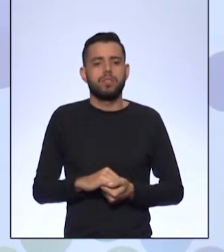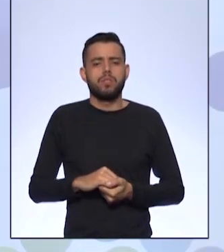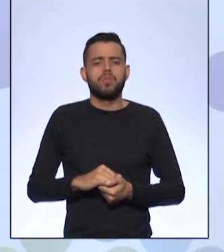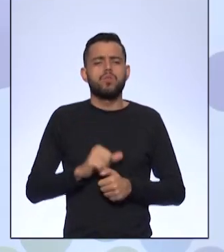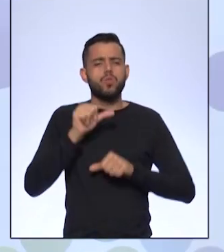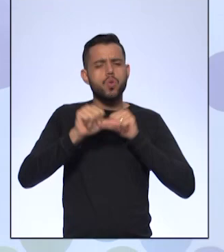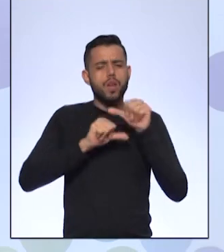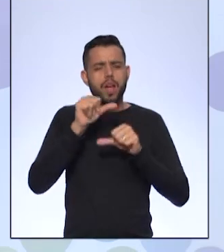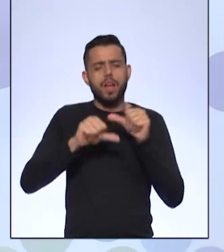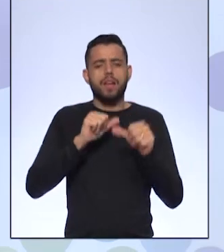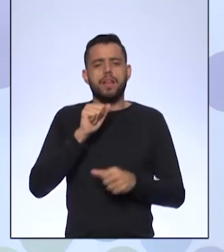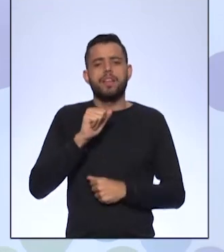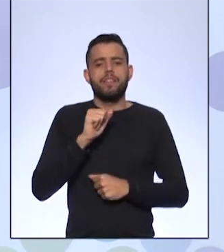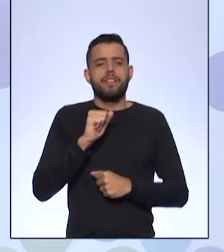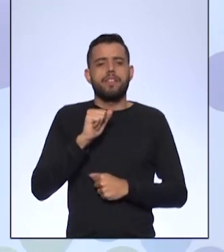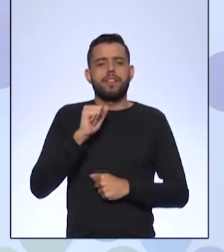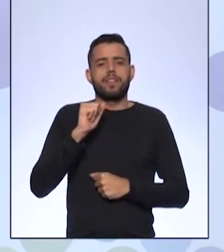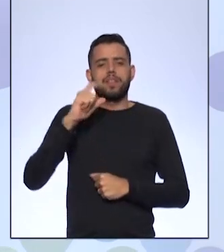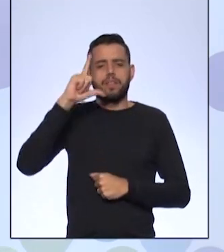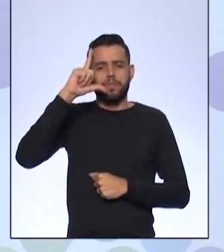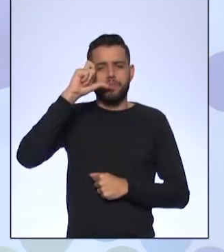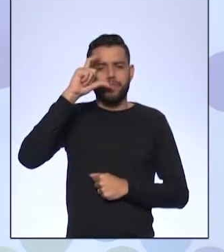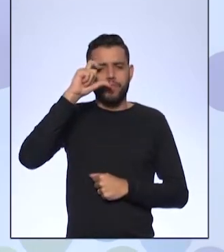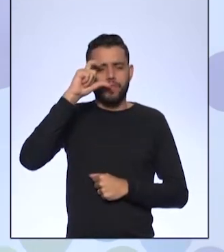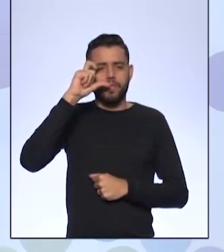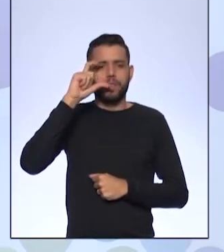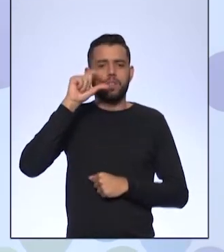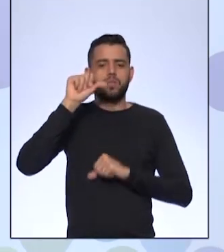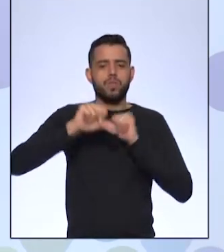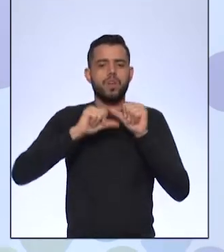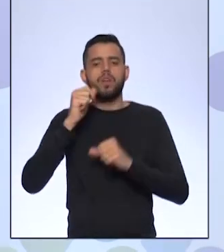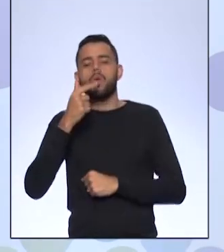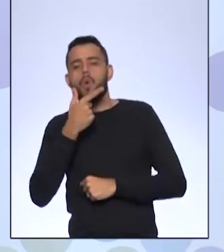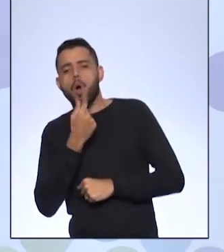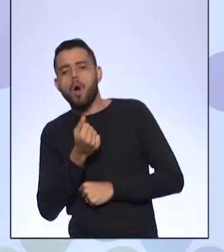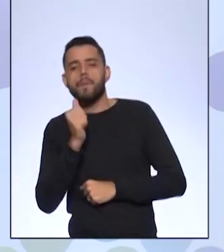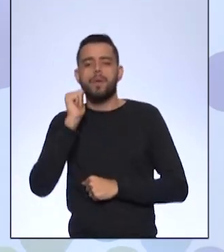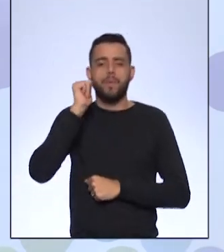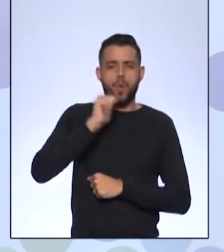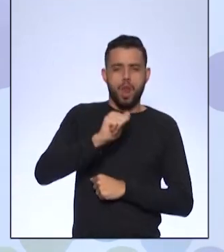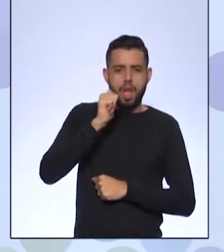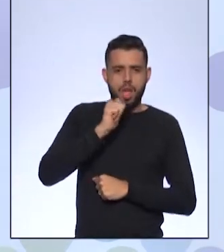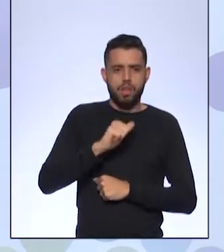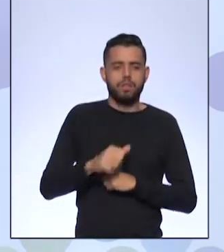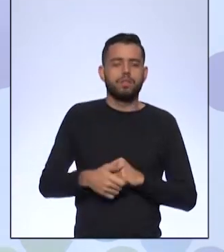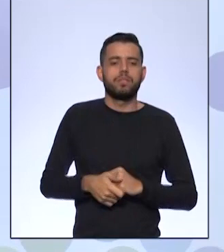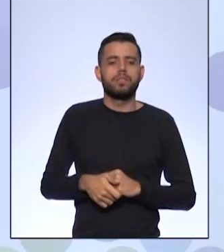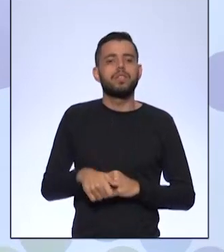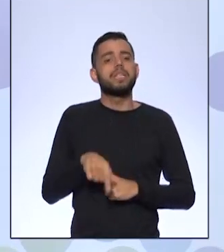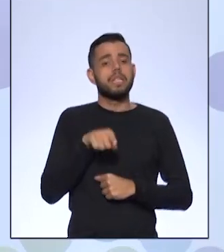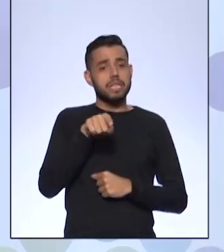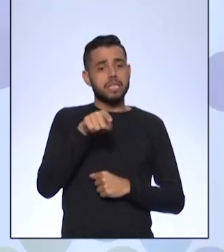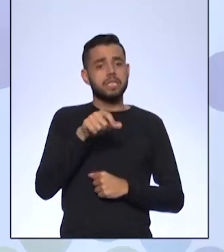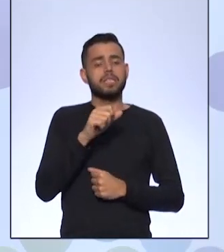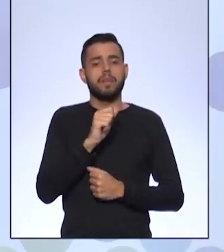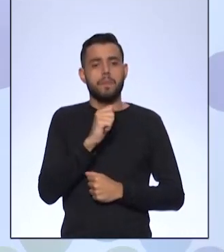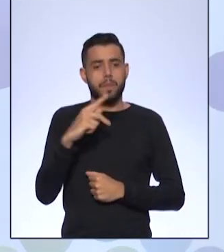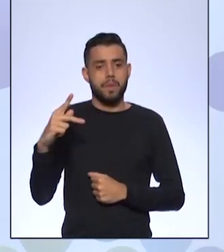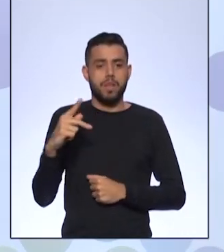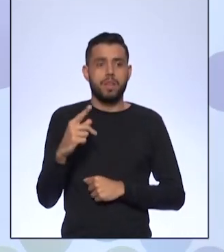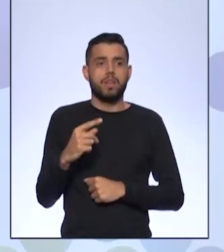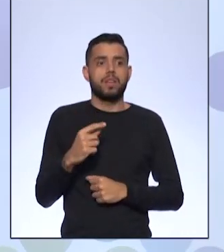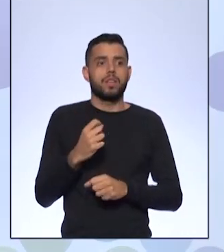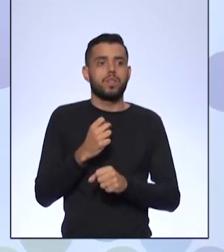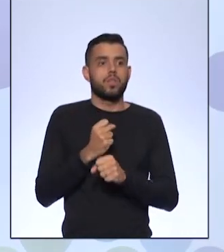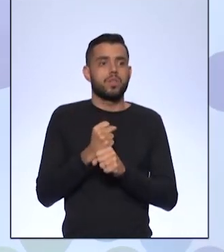homem no Instagram, sabe? Que você ia lá, tirava foto e ele fazia como seria a sua versão homem. Esse mesmo aplicativo, eu acho que há 1 ou 2 anos